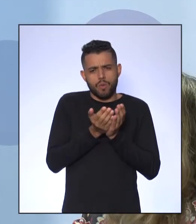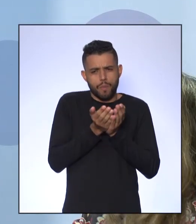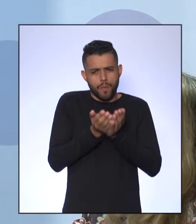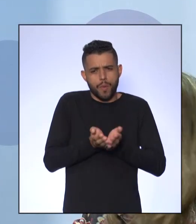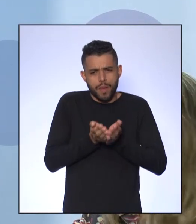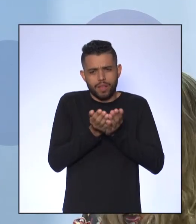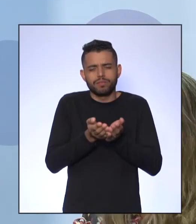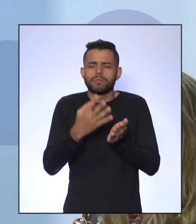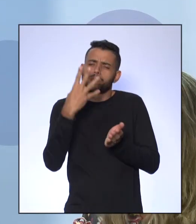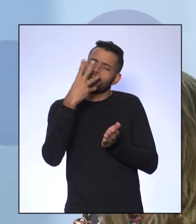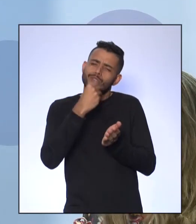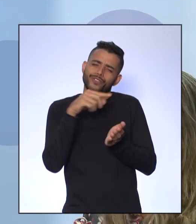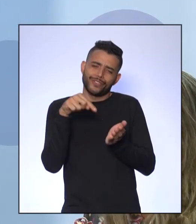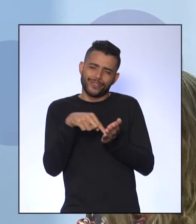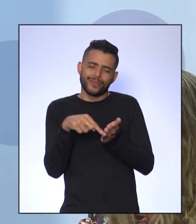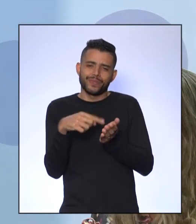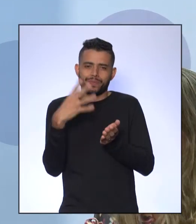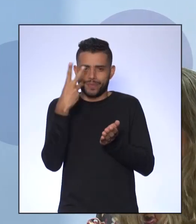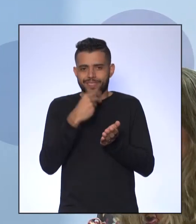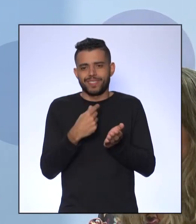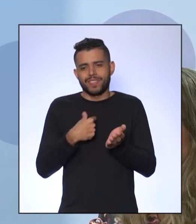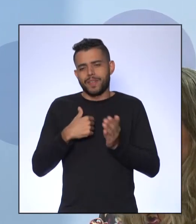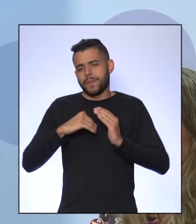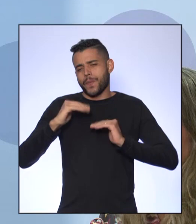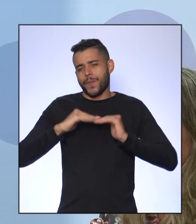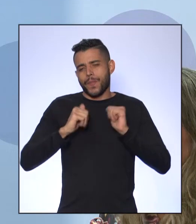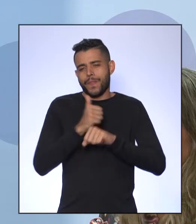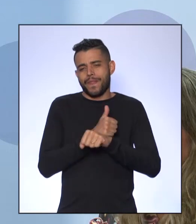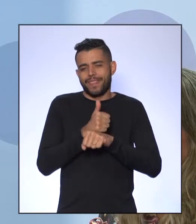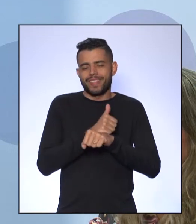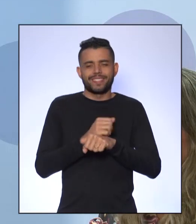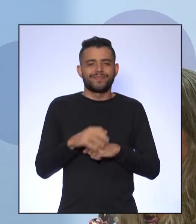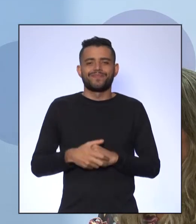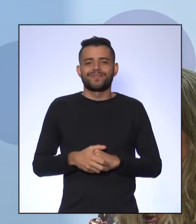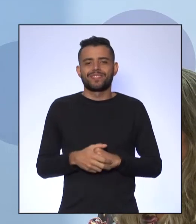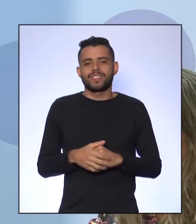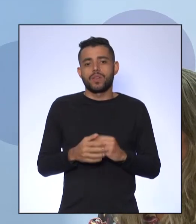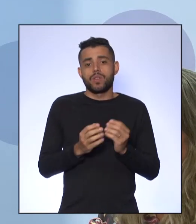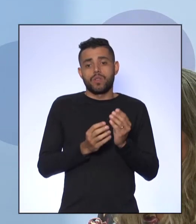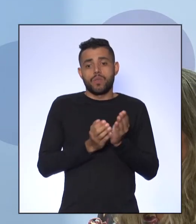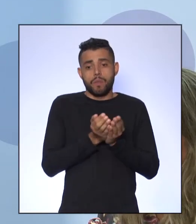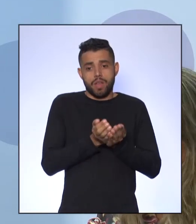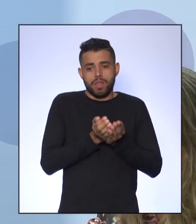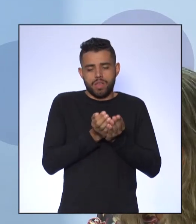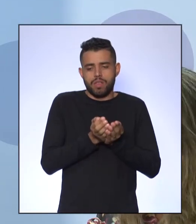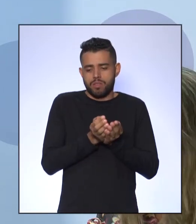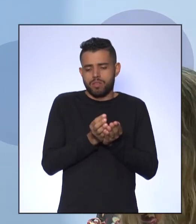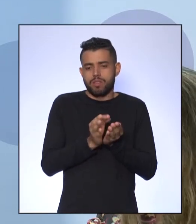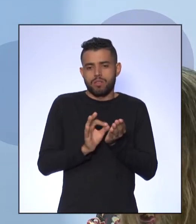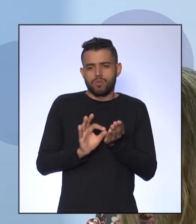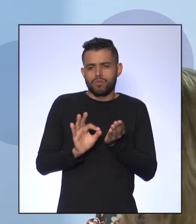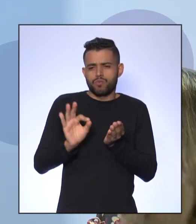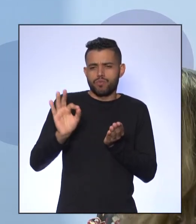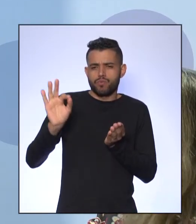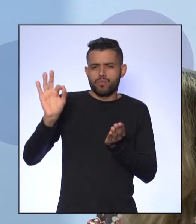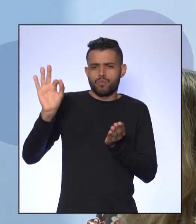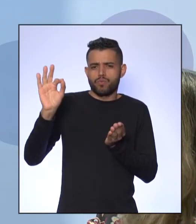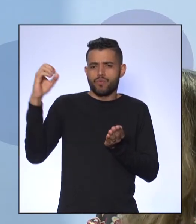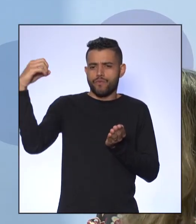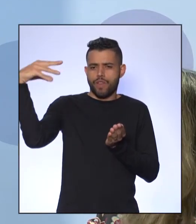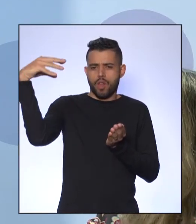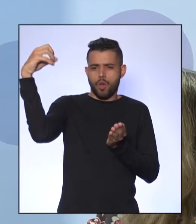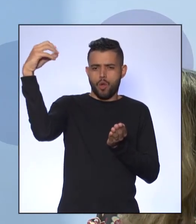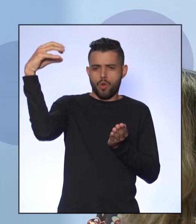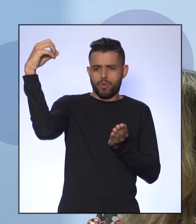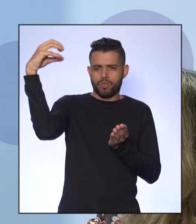bonitinho o barquinho aqui, né? Sou um desenhista. Então ele está aqui, o barquinho, né, vendo aqui o farol, né? Eu coloquei uma lâmpada,